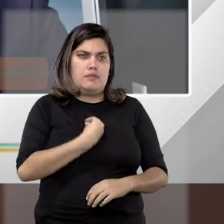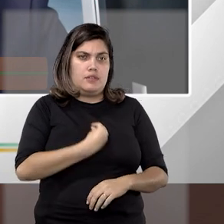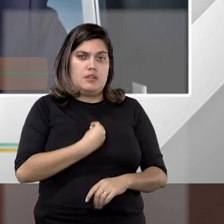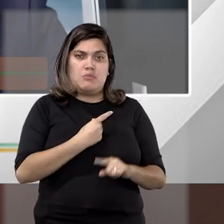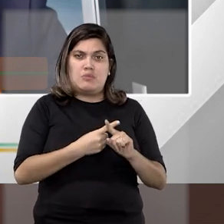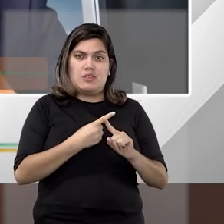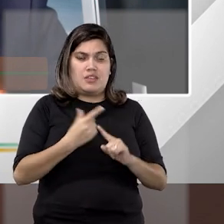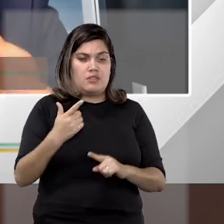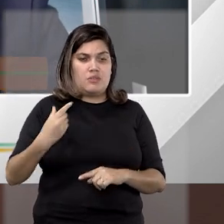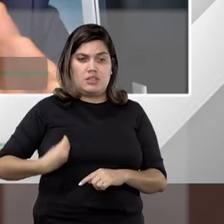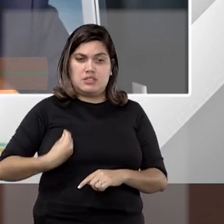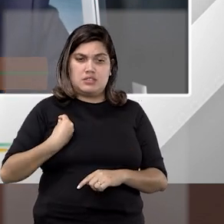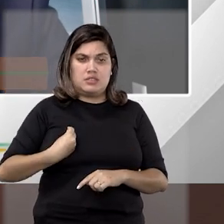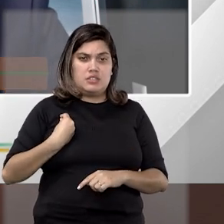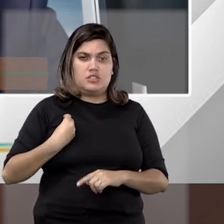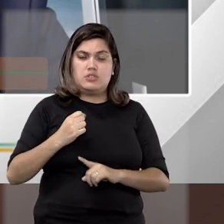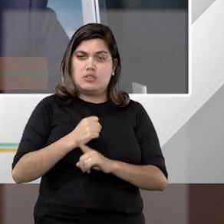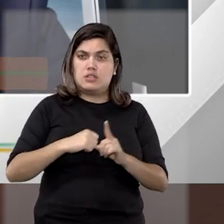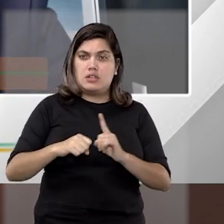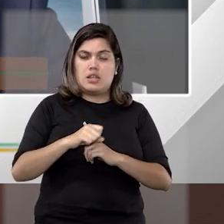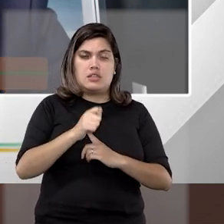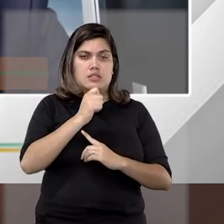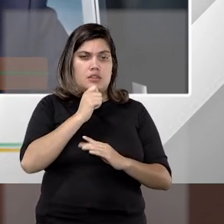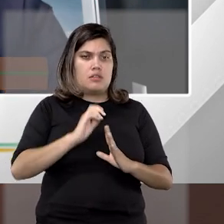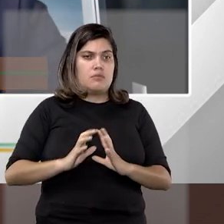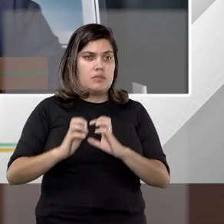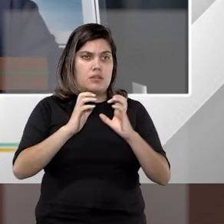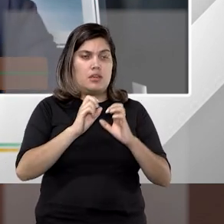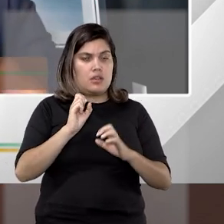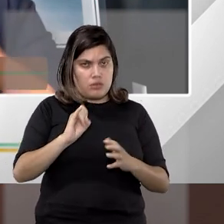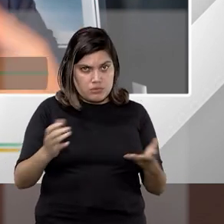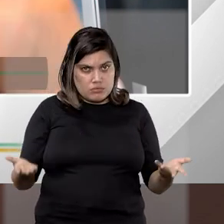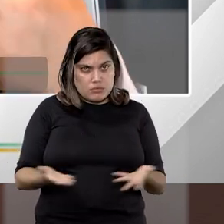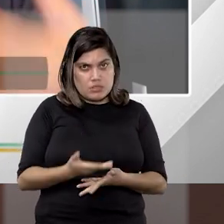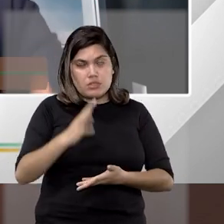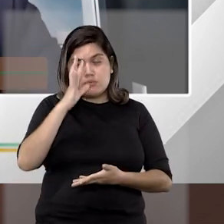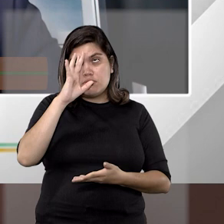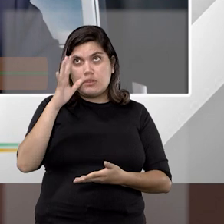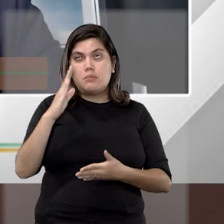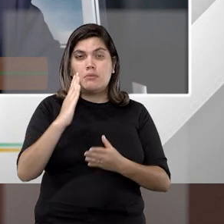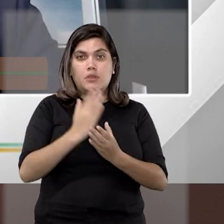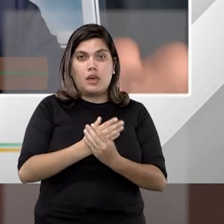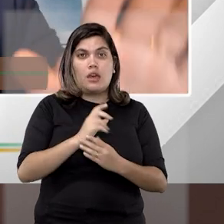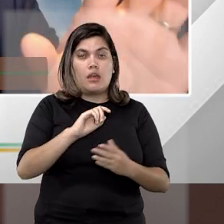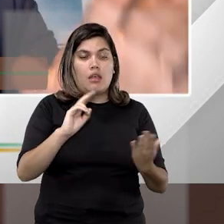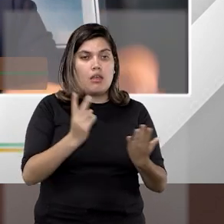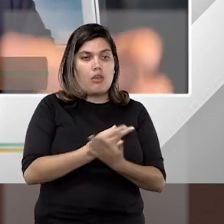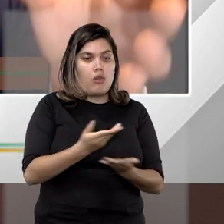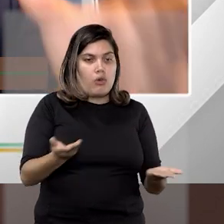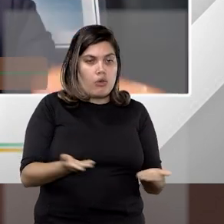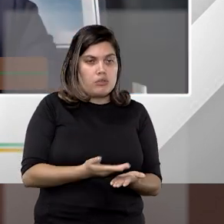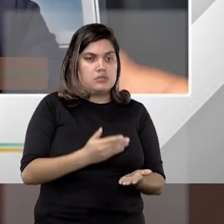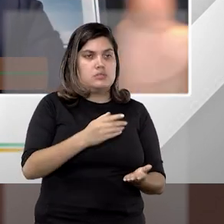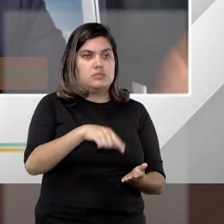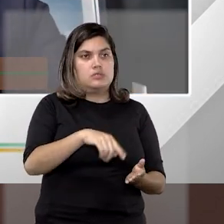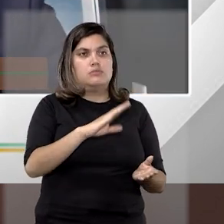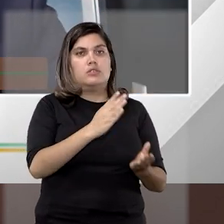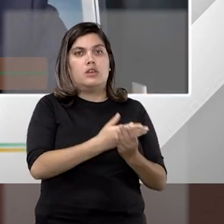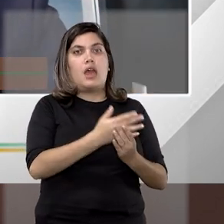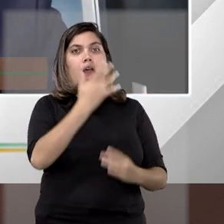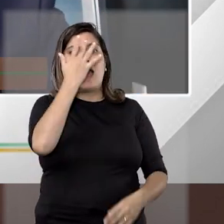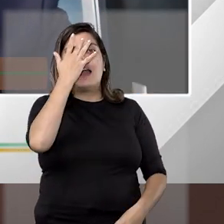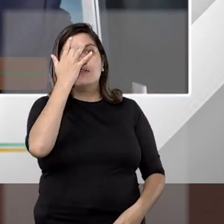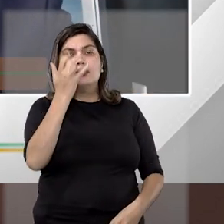conflitos da sua vida porque não existe sociedades em conflito hoje se você pensar só no processo se resolve este